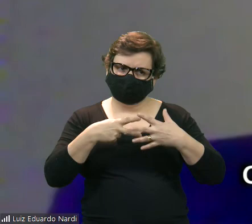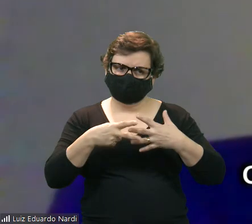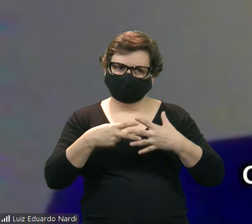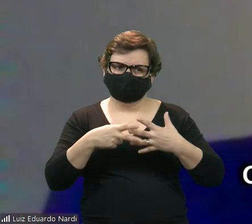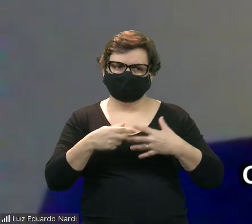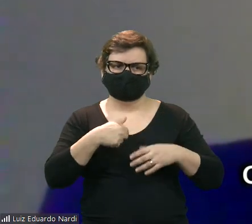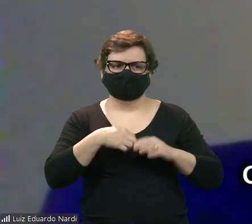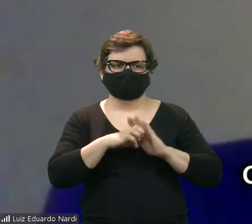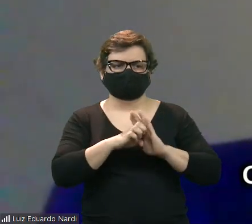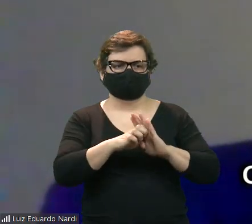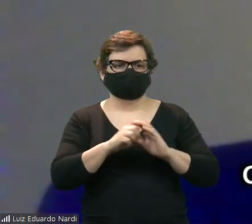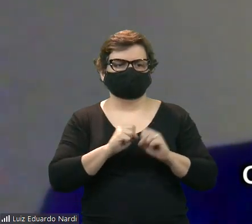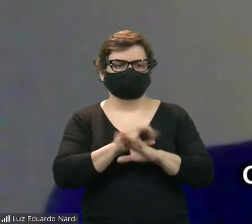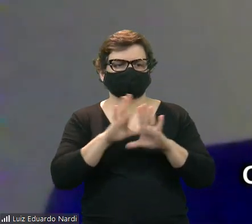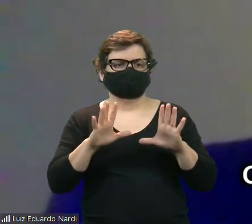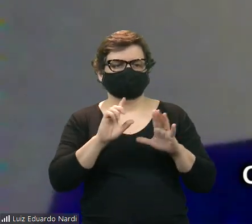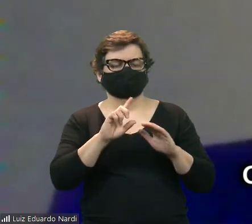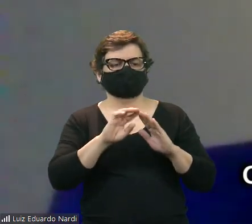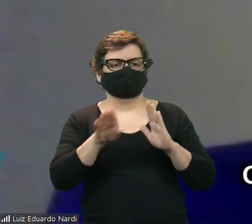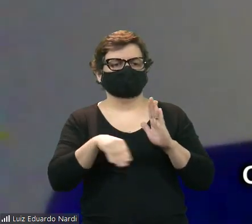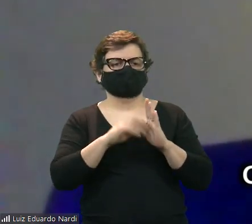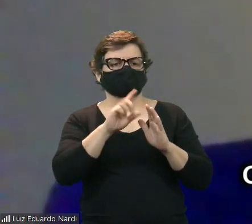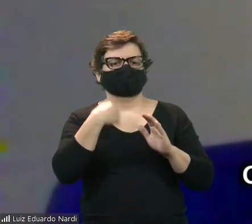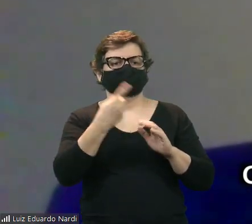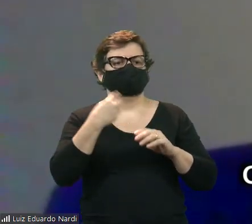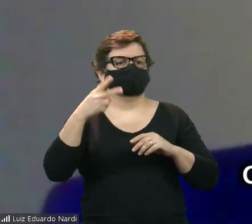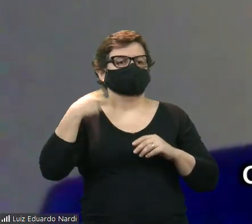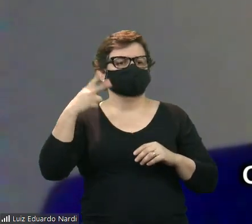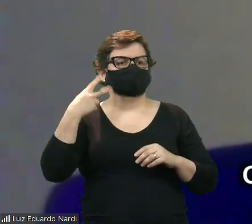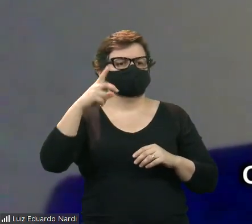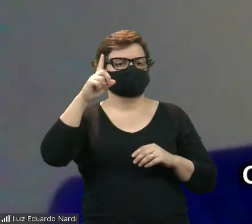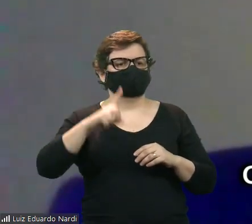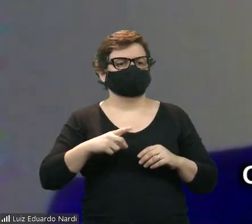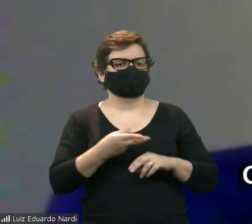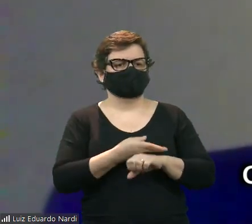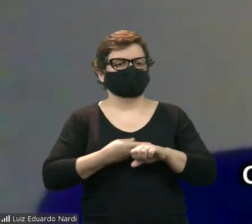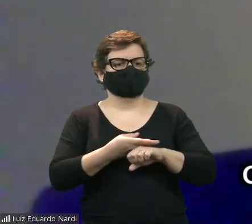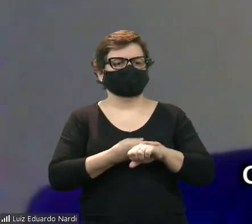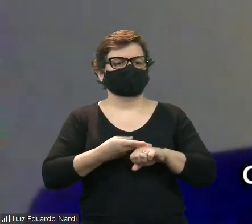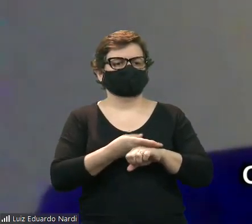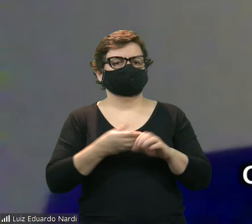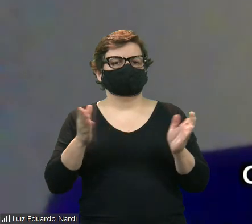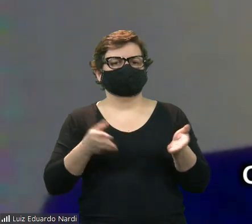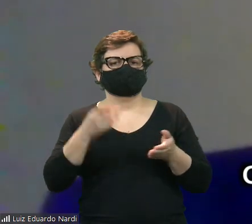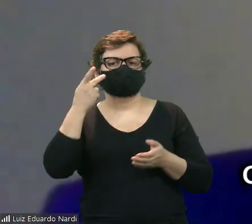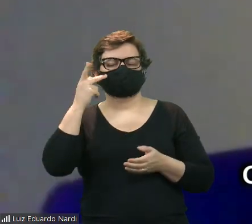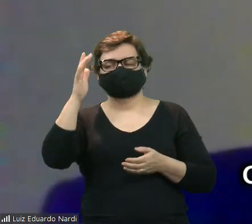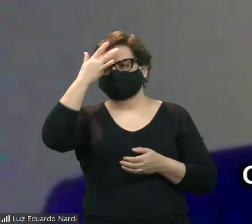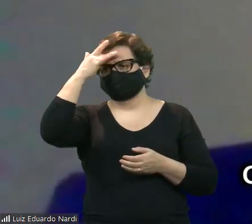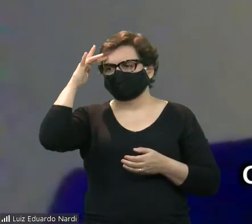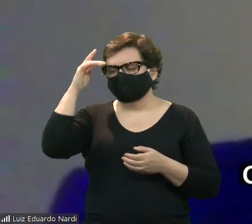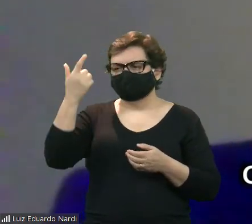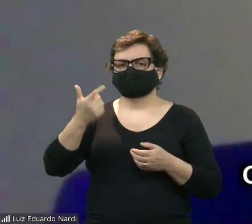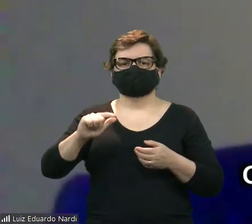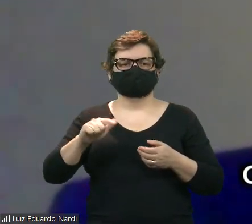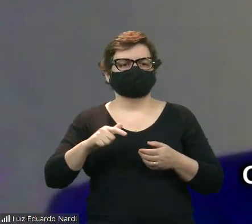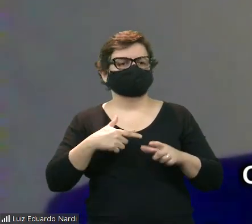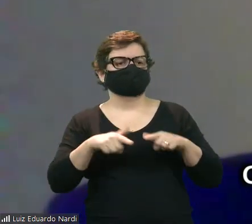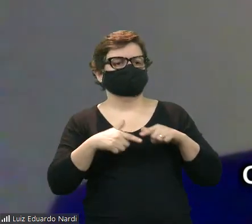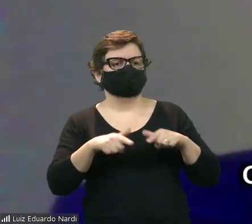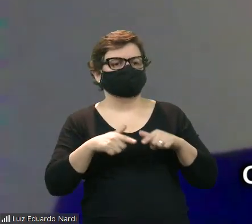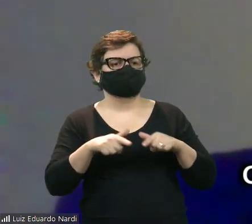claro. Todos nós, vereadores, somos procurados hoje pelo cara que está desempregado, pelo pai de família